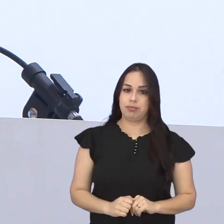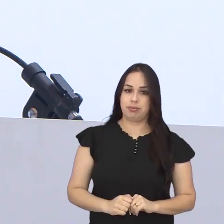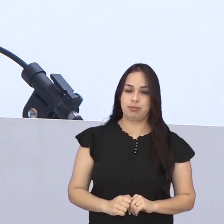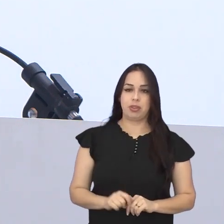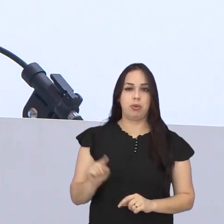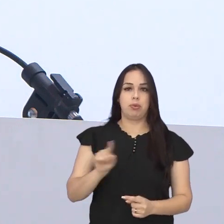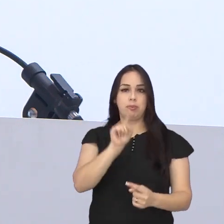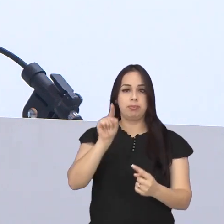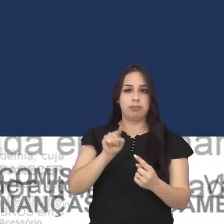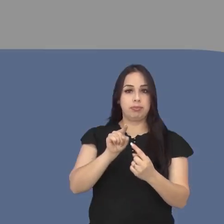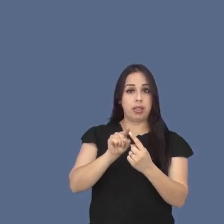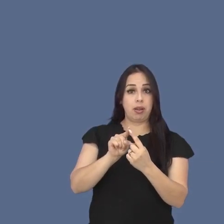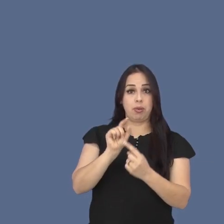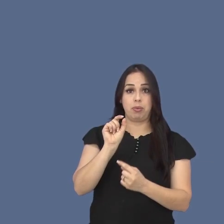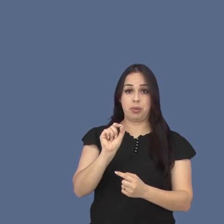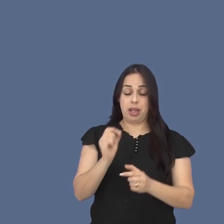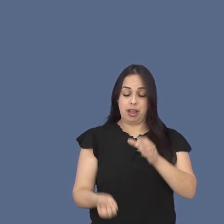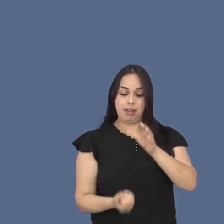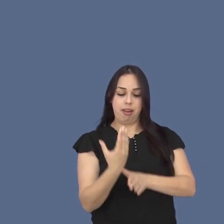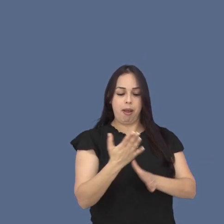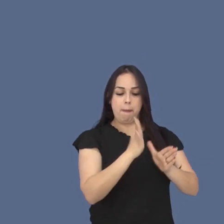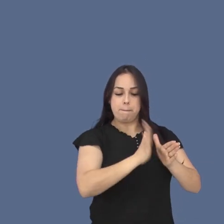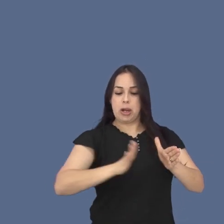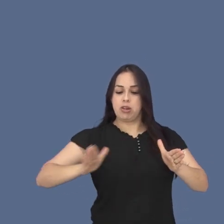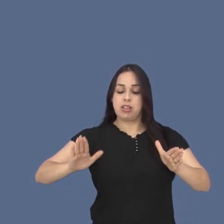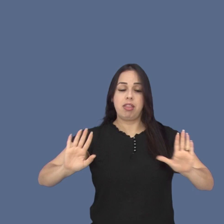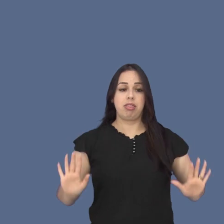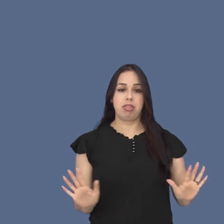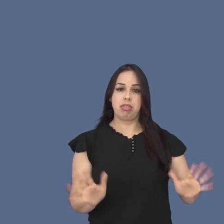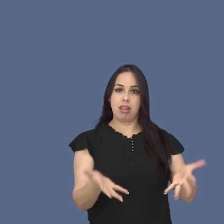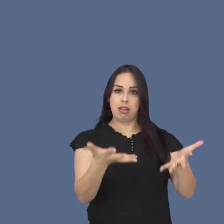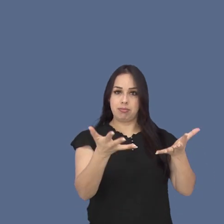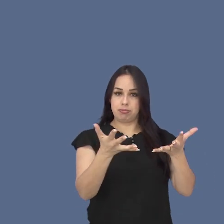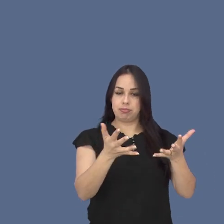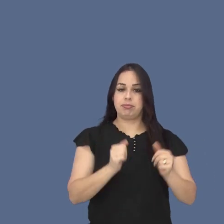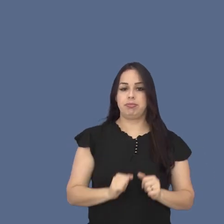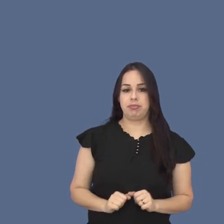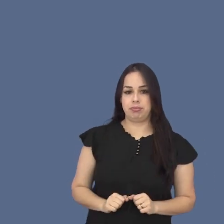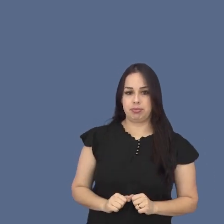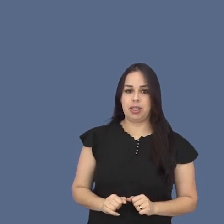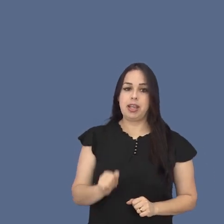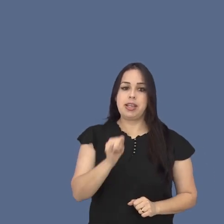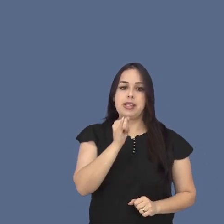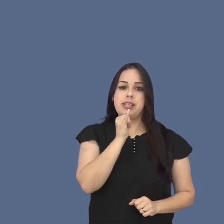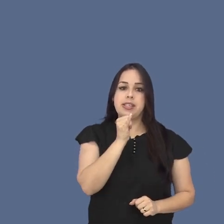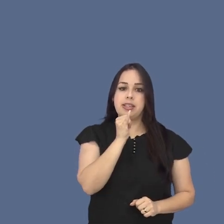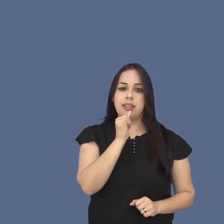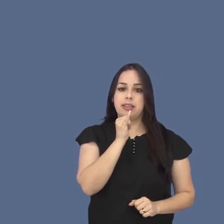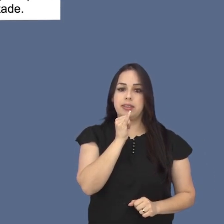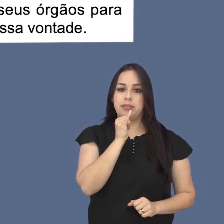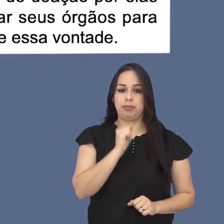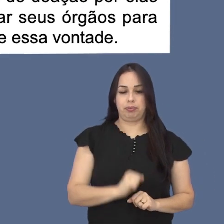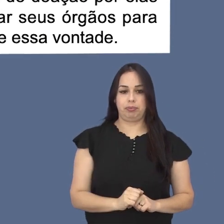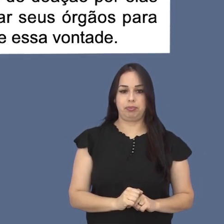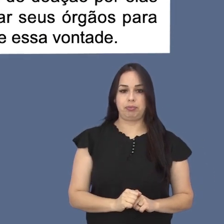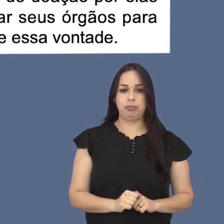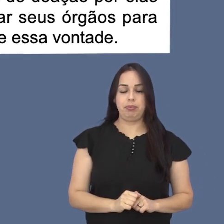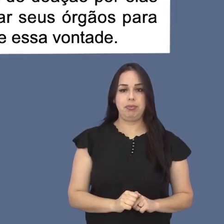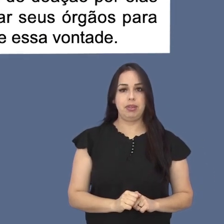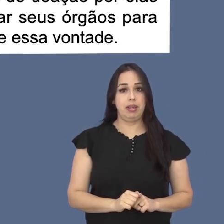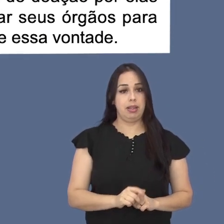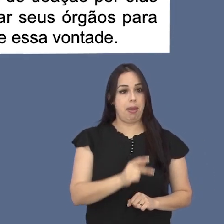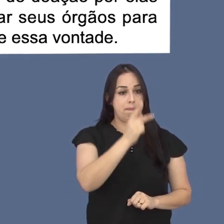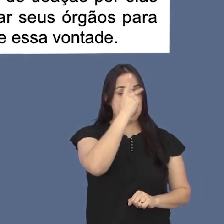pelo vereador juvenil Silvério tem como objetivo criar procedimentos a doação no município como por exemplo